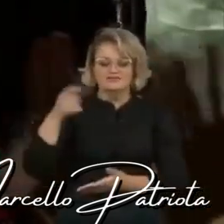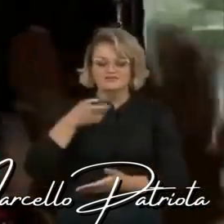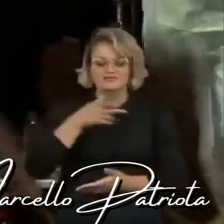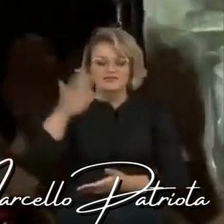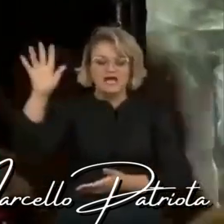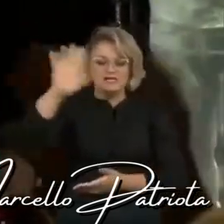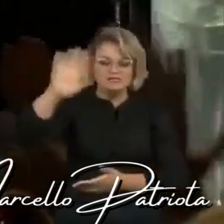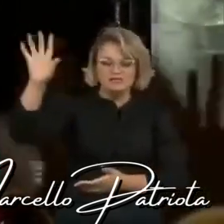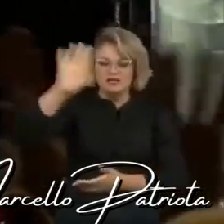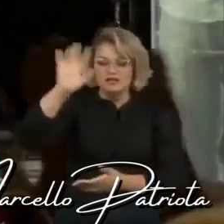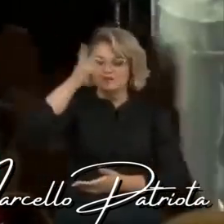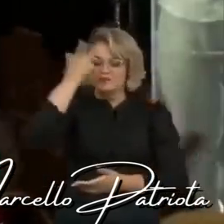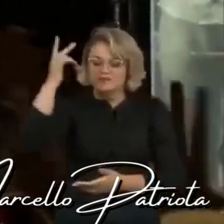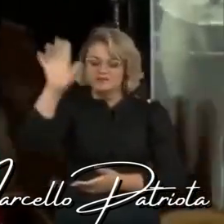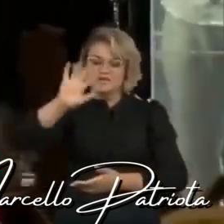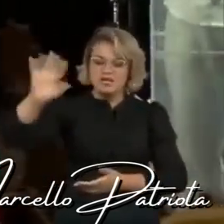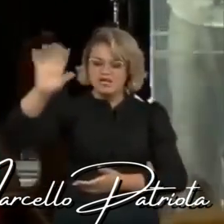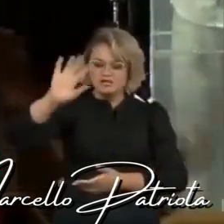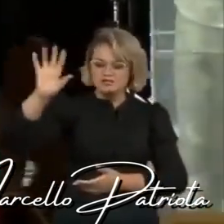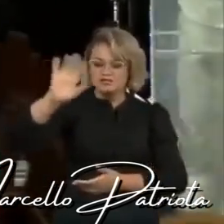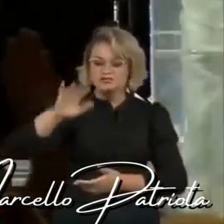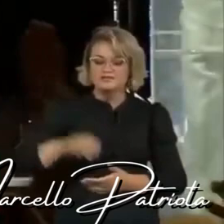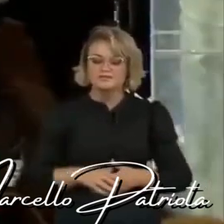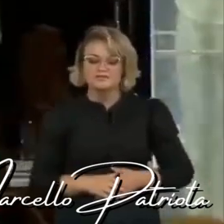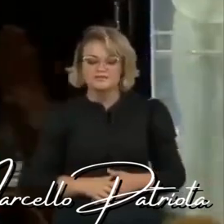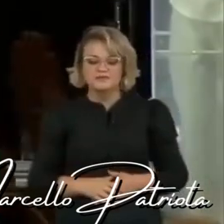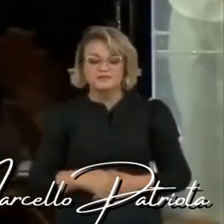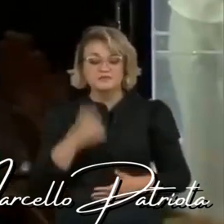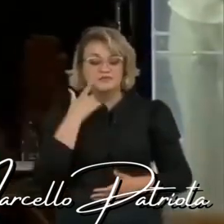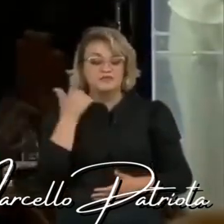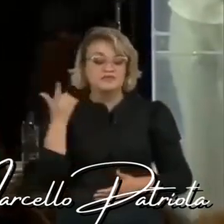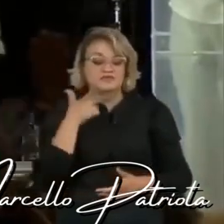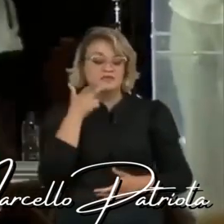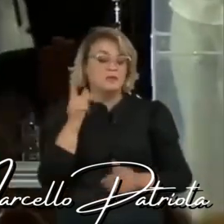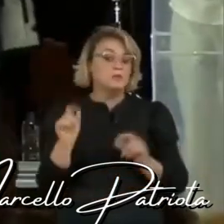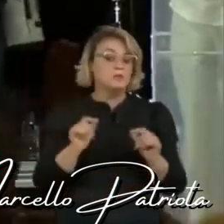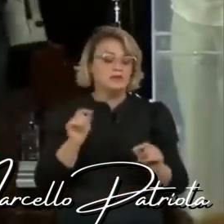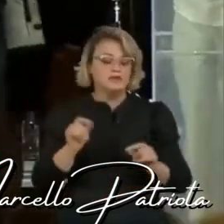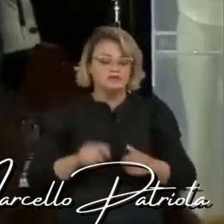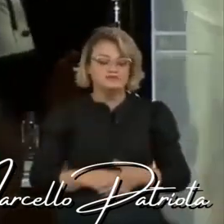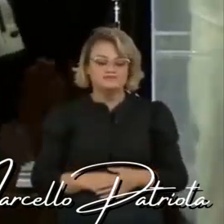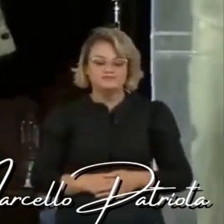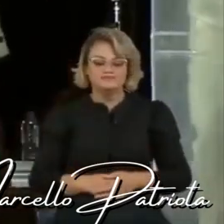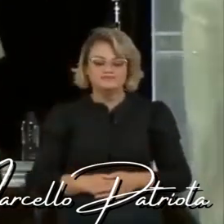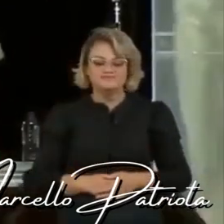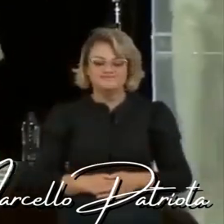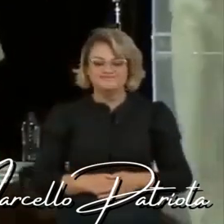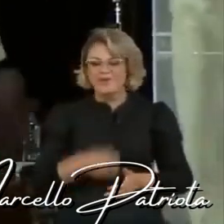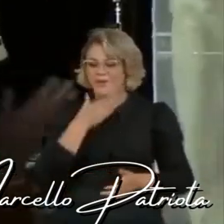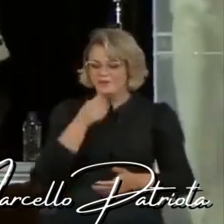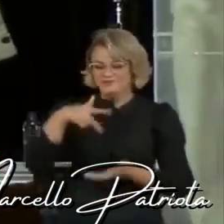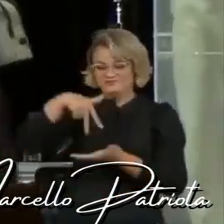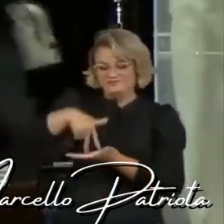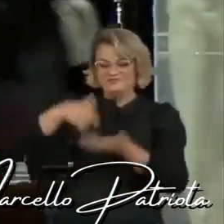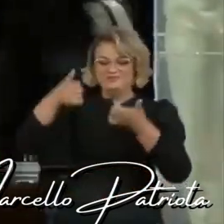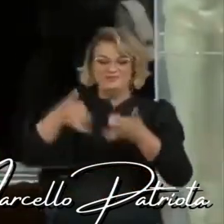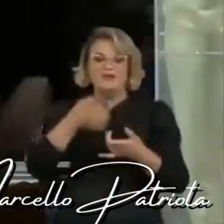cena para as pessoas. Vamos acompanhar aí um pouquinho do clima, vamos ver como é que está lá a movimentação. Boa noite,